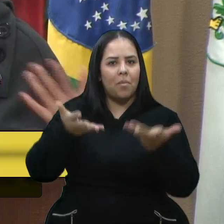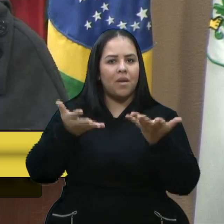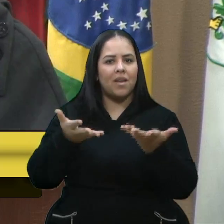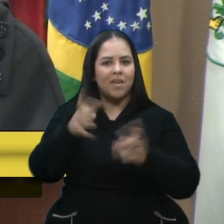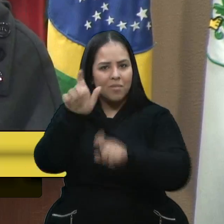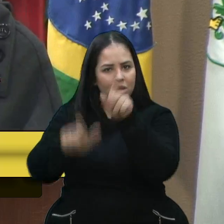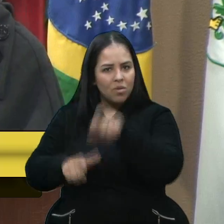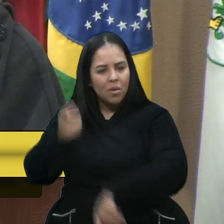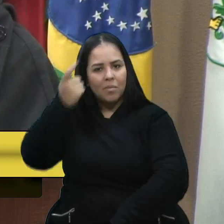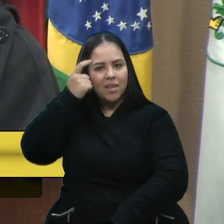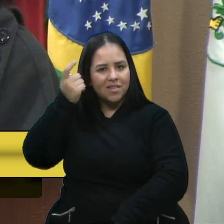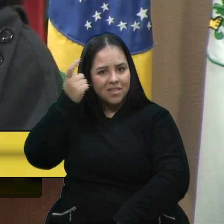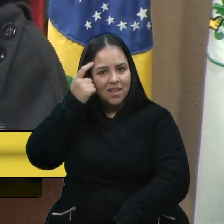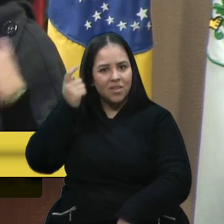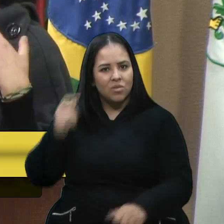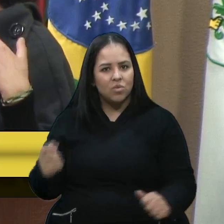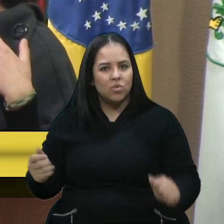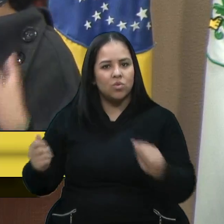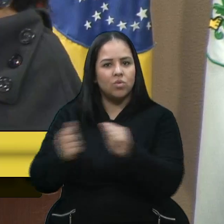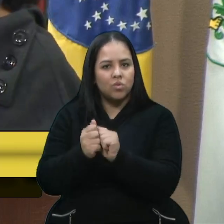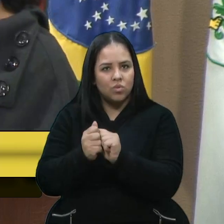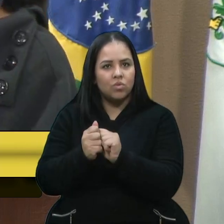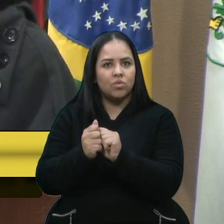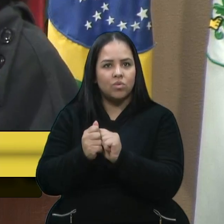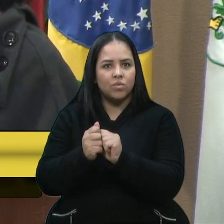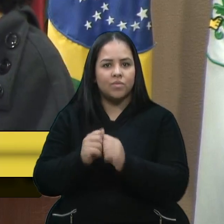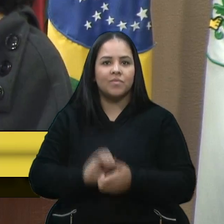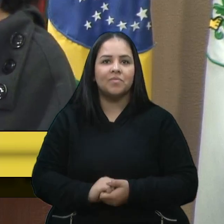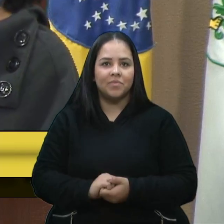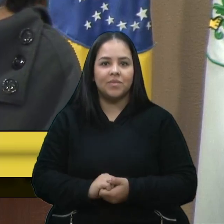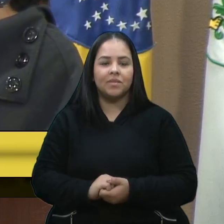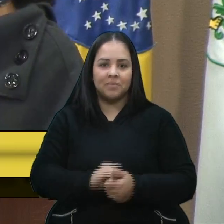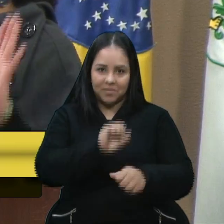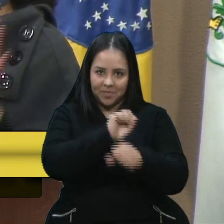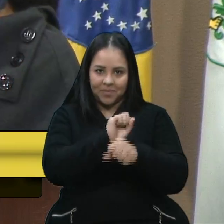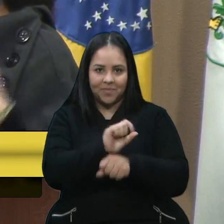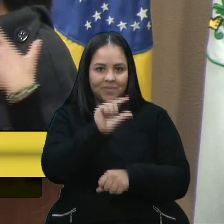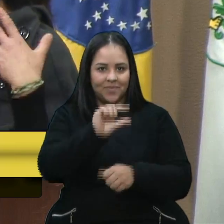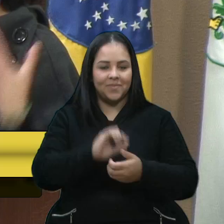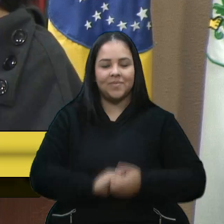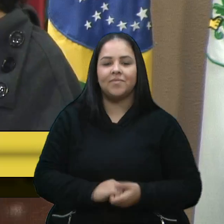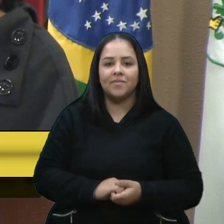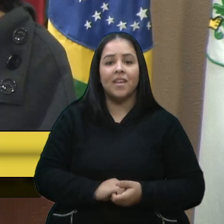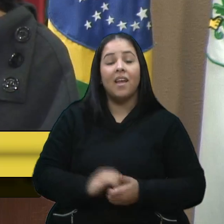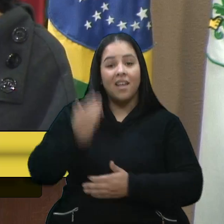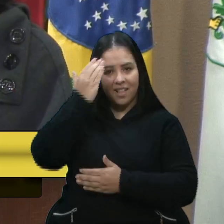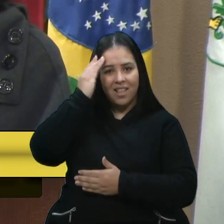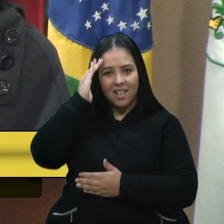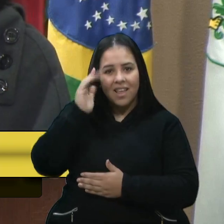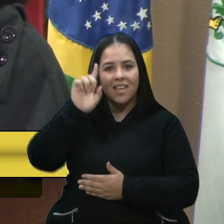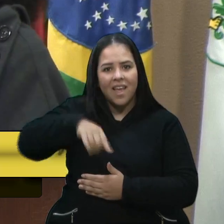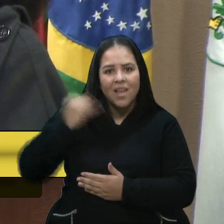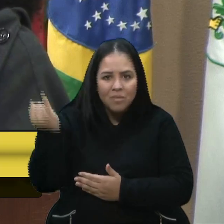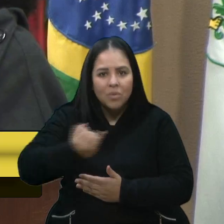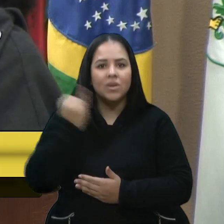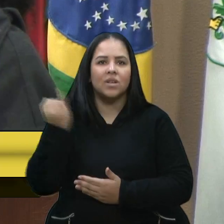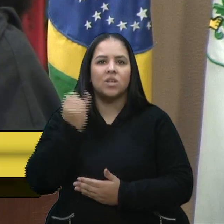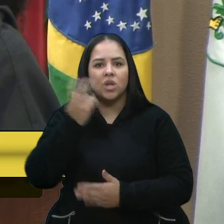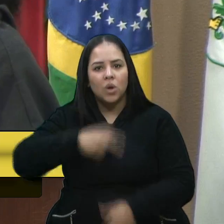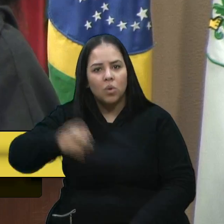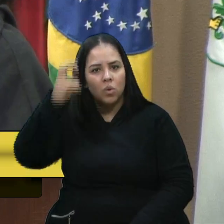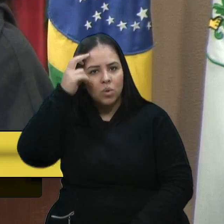pensando junto. Uma parte, vereadora. Já lhe concedo, vereadora. Entender a importância que a cultura tem para o